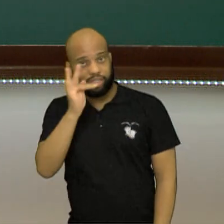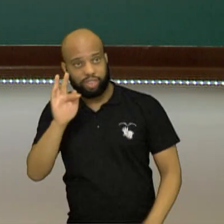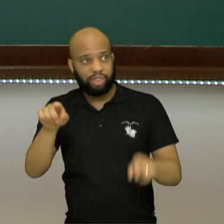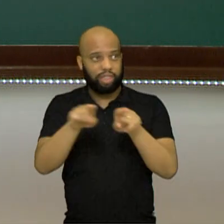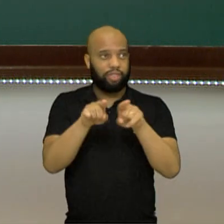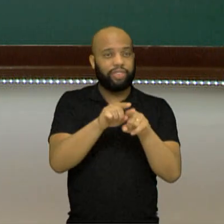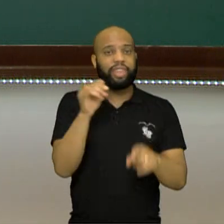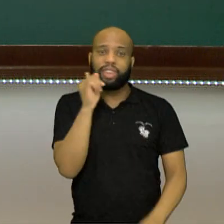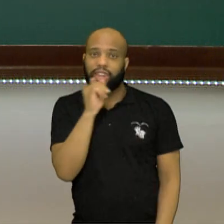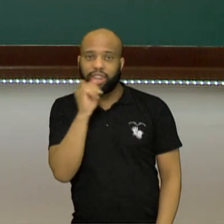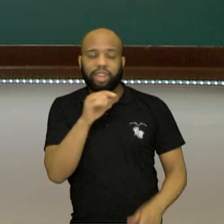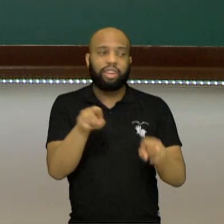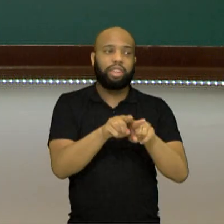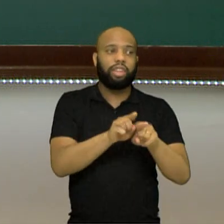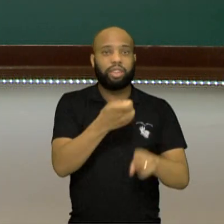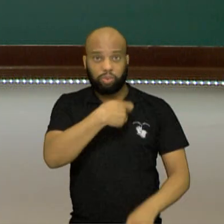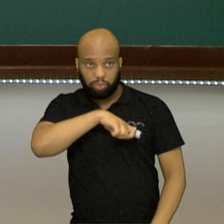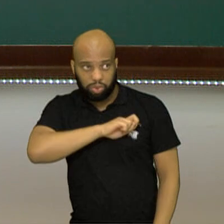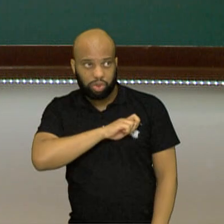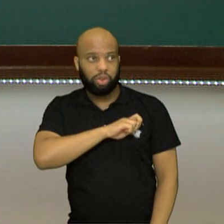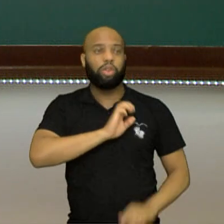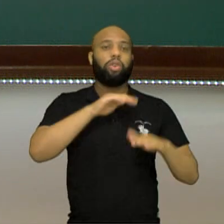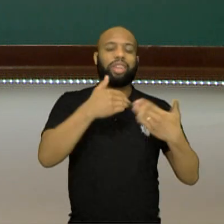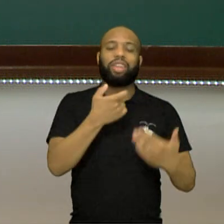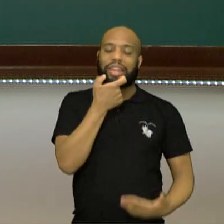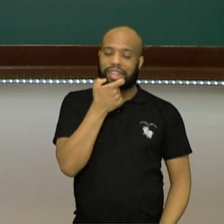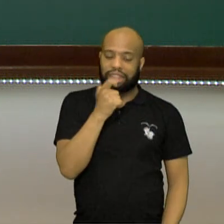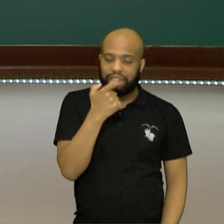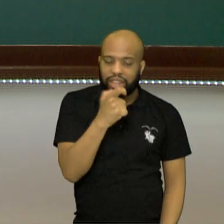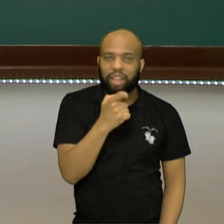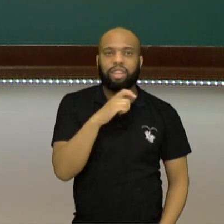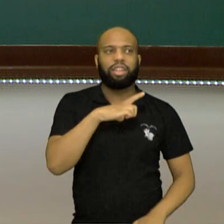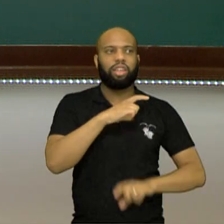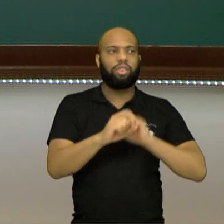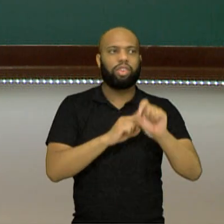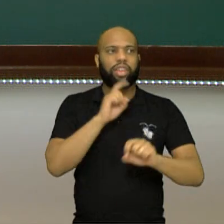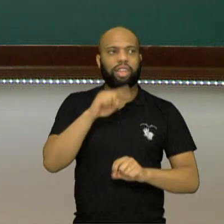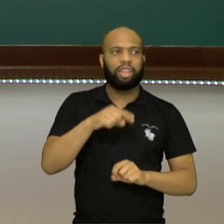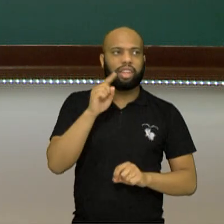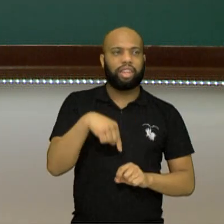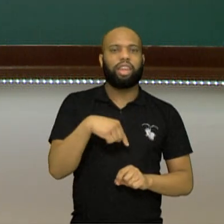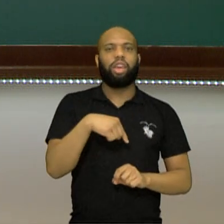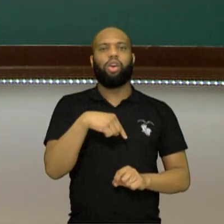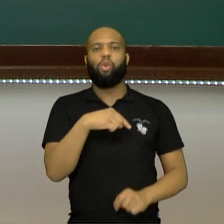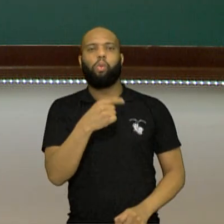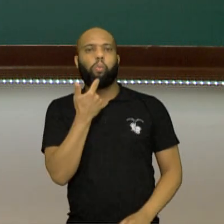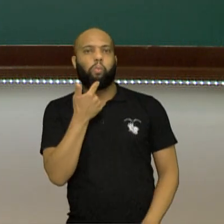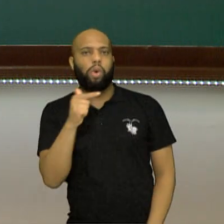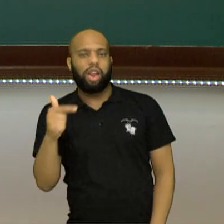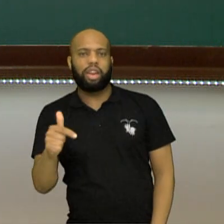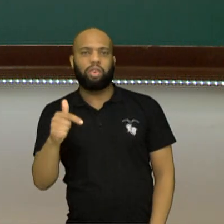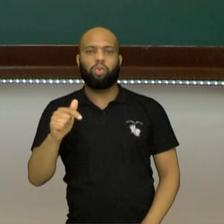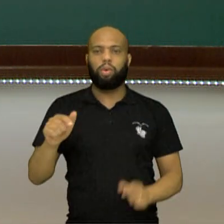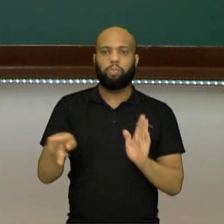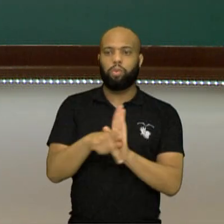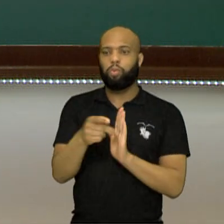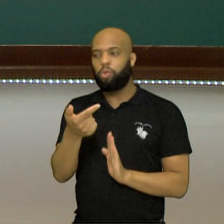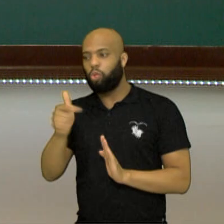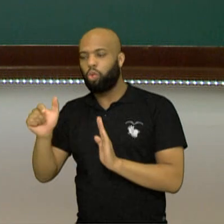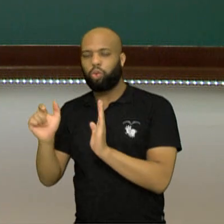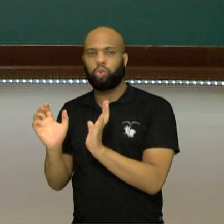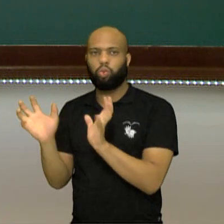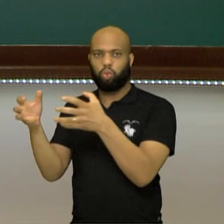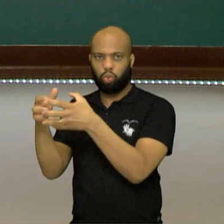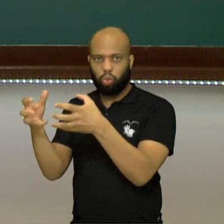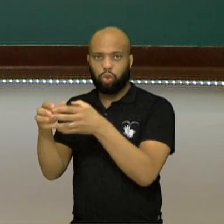italiano, para espanhol, mesmo o inglês sendo tratado como uma língua anglo-saxônica, a gente vai perceber que ele vai